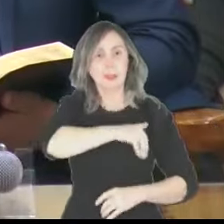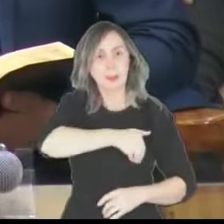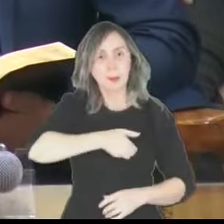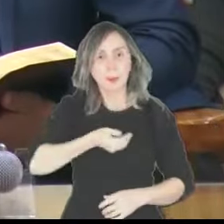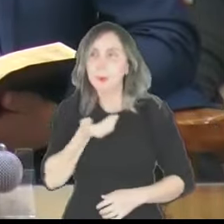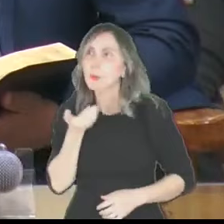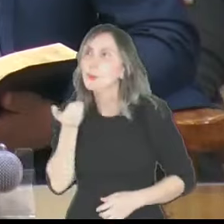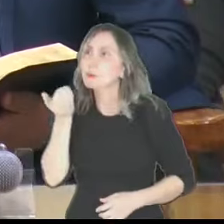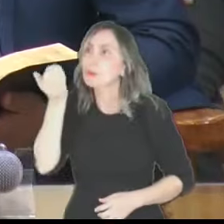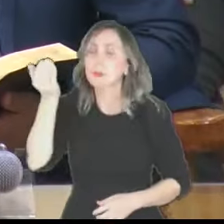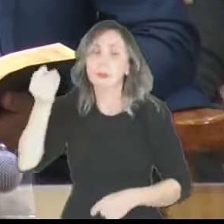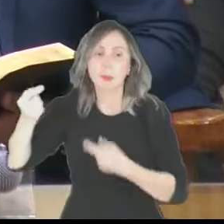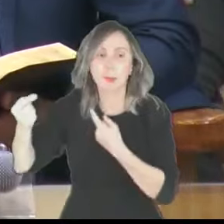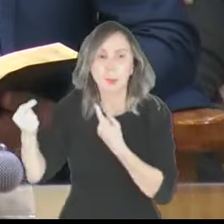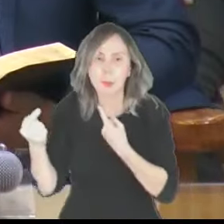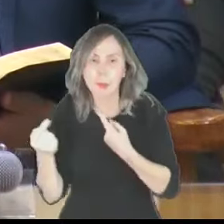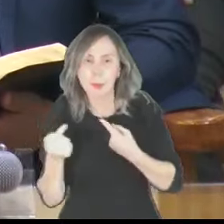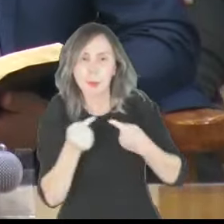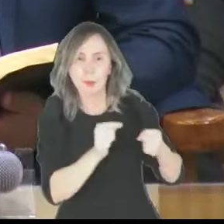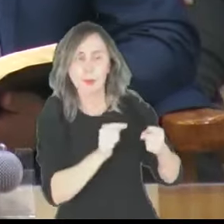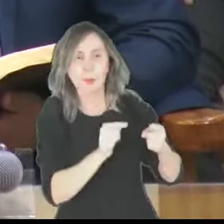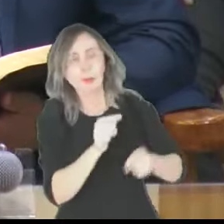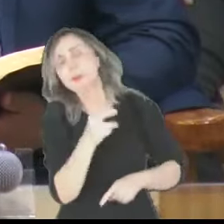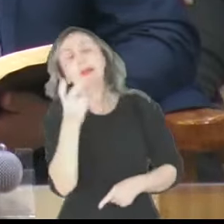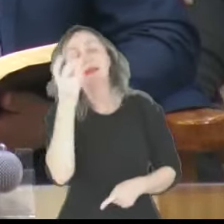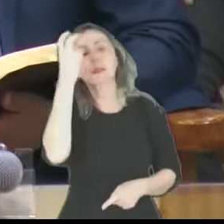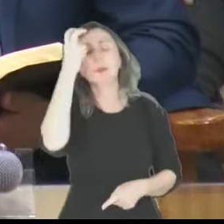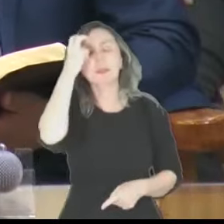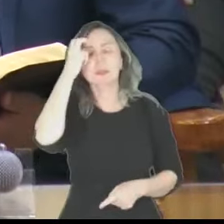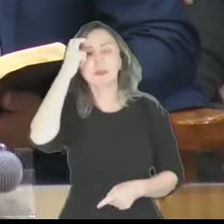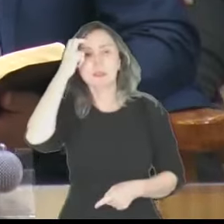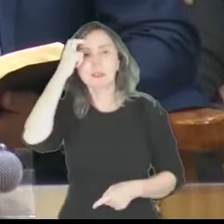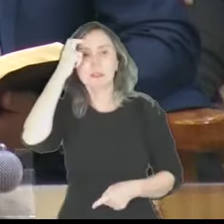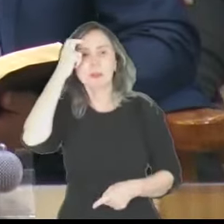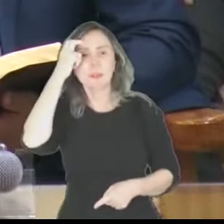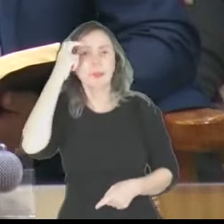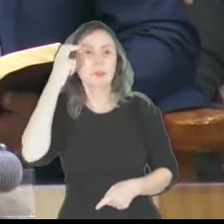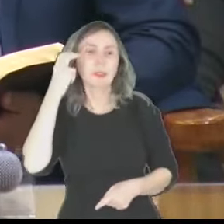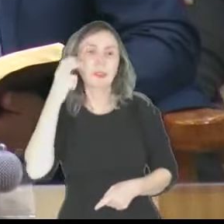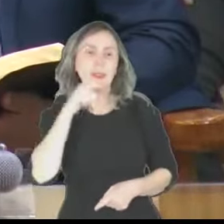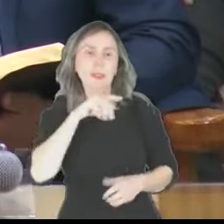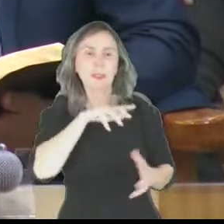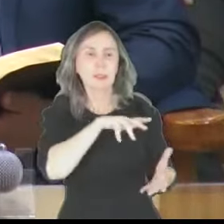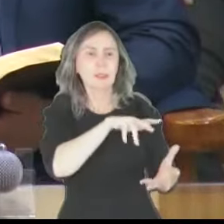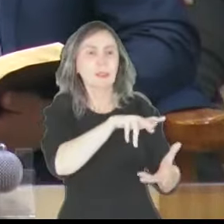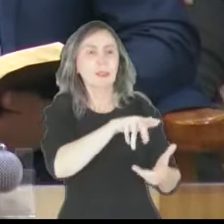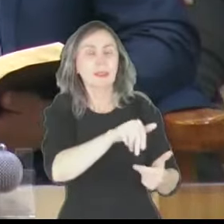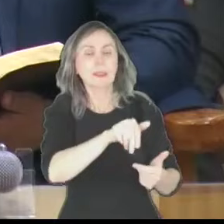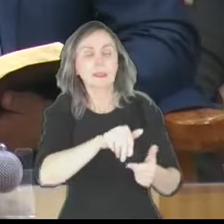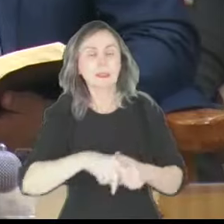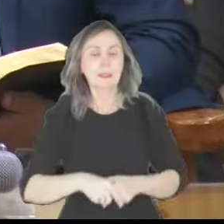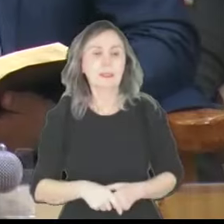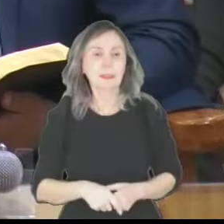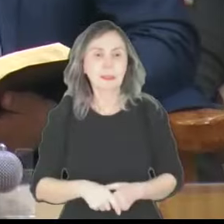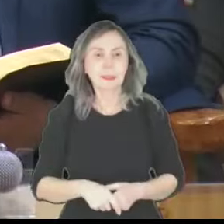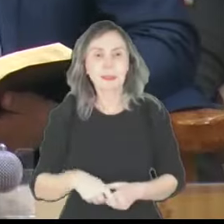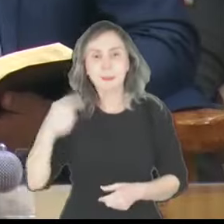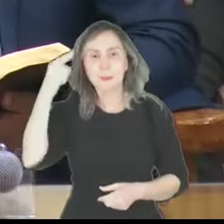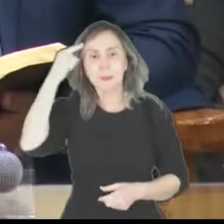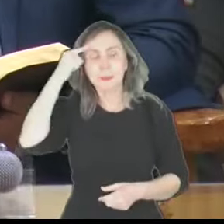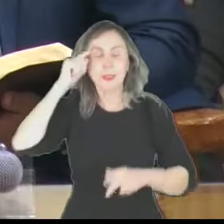do mundo, como contracultura da sociedade, como contracultura do pensamento humano,